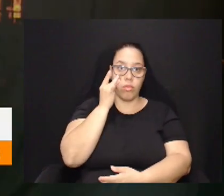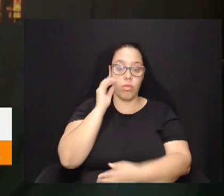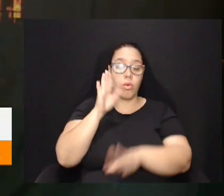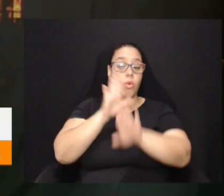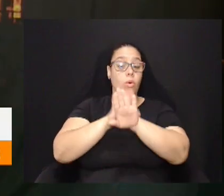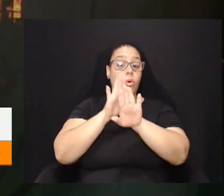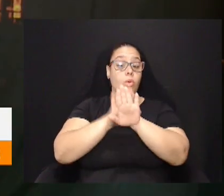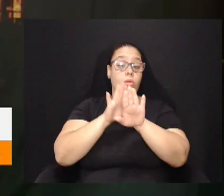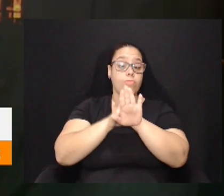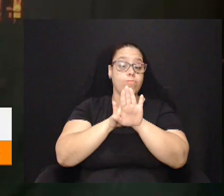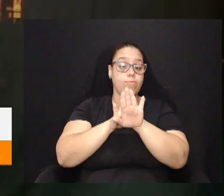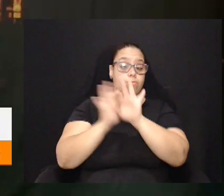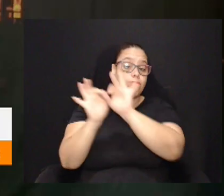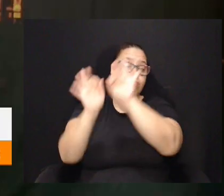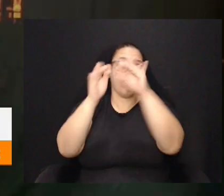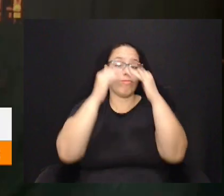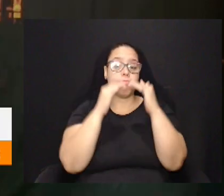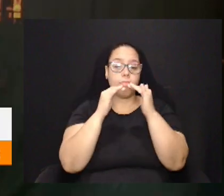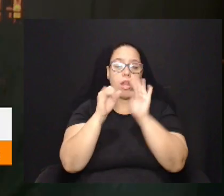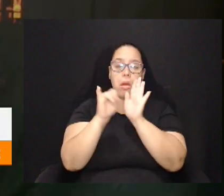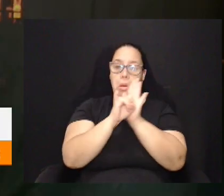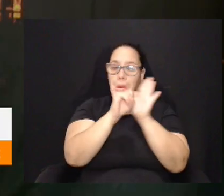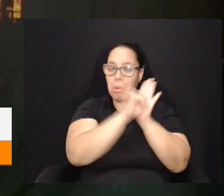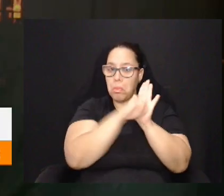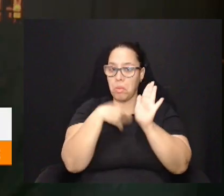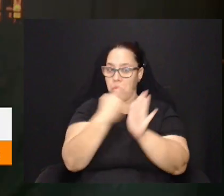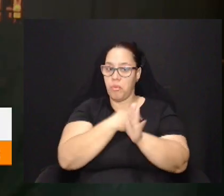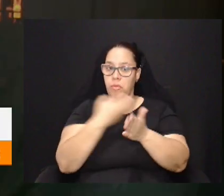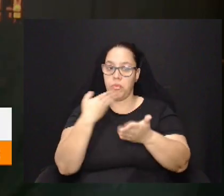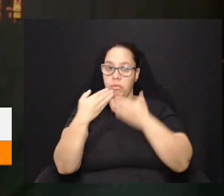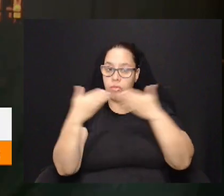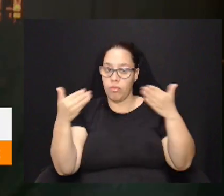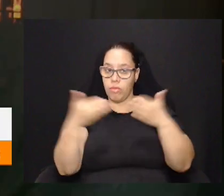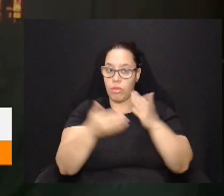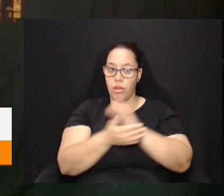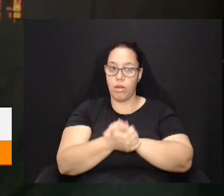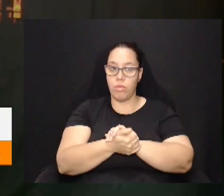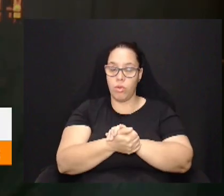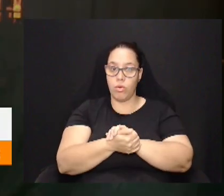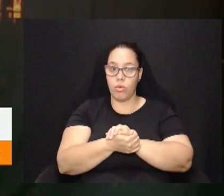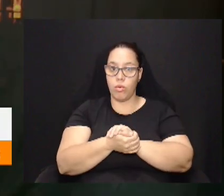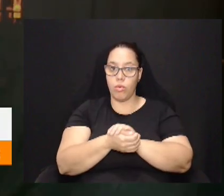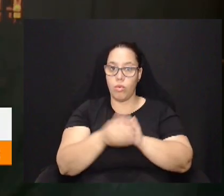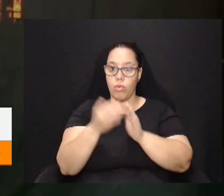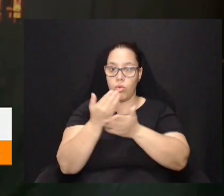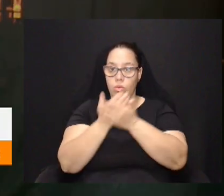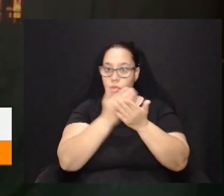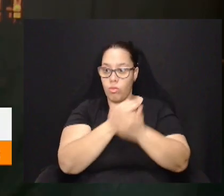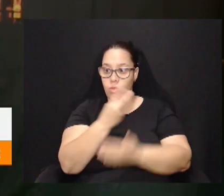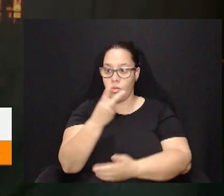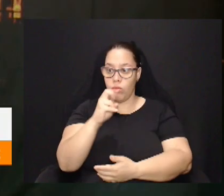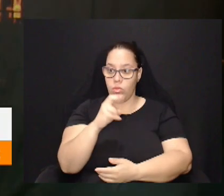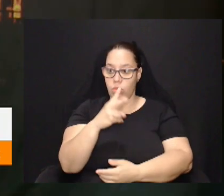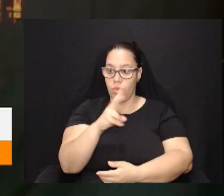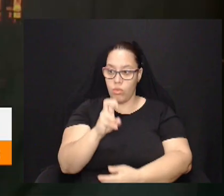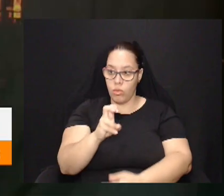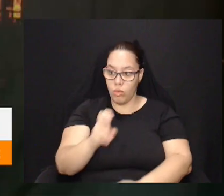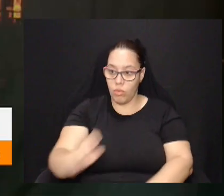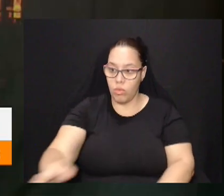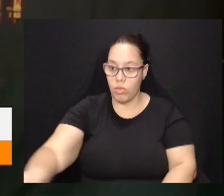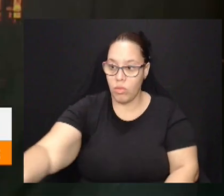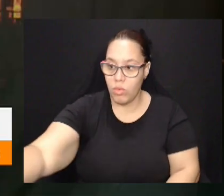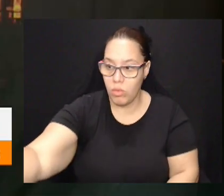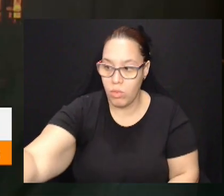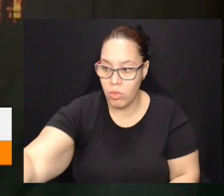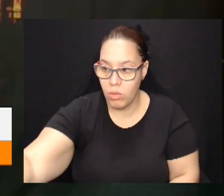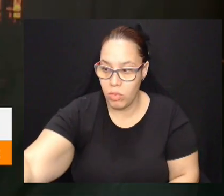um pouquinho com o nosso bate-papo de hoje. Então vamos lá. Um estudo de 2025, publicado pelo Journal of